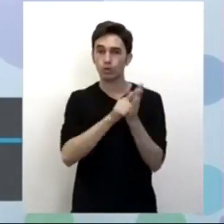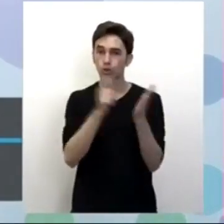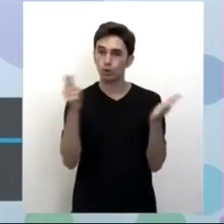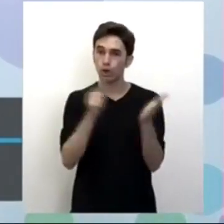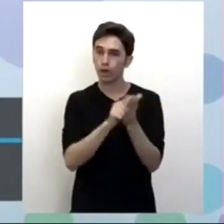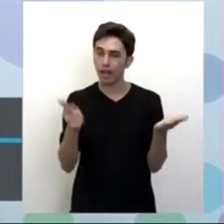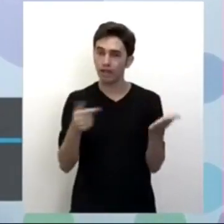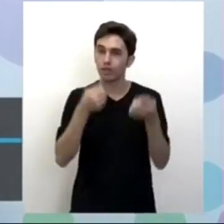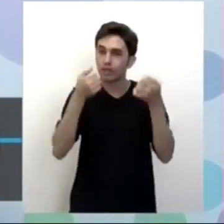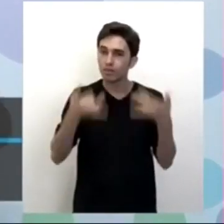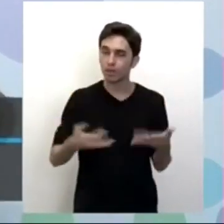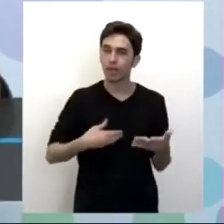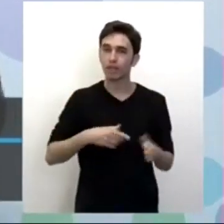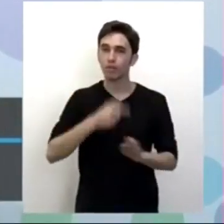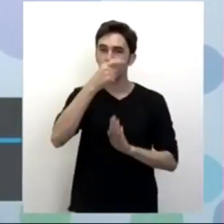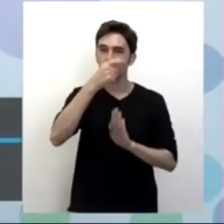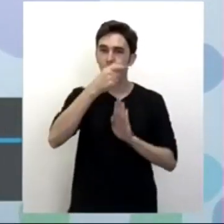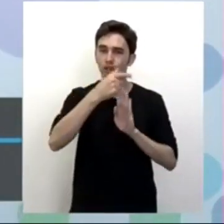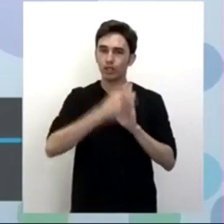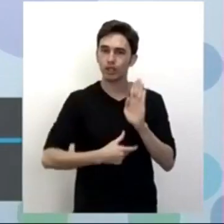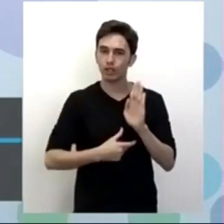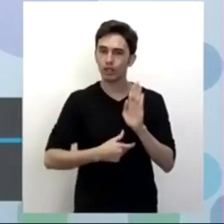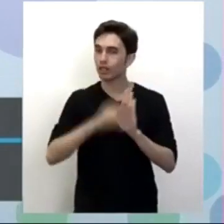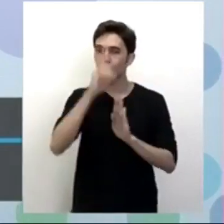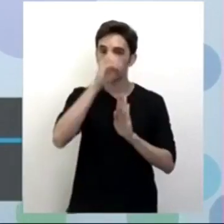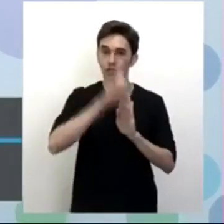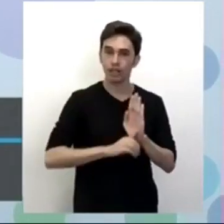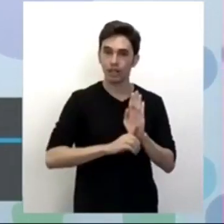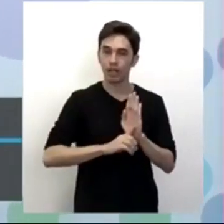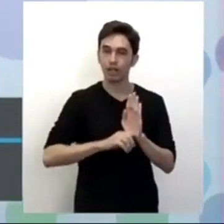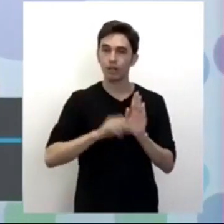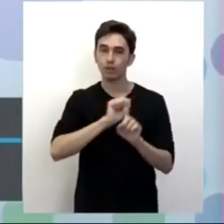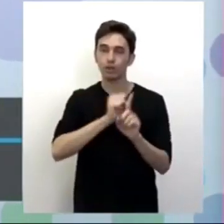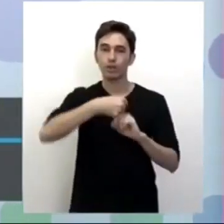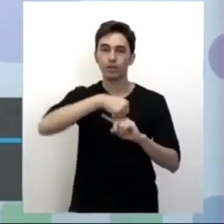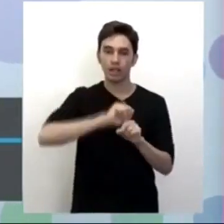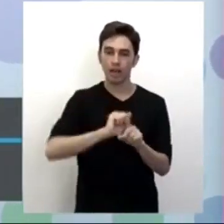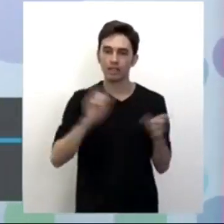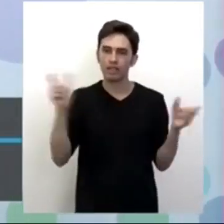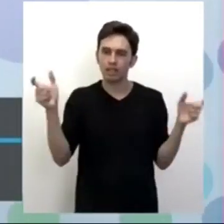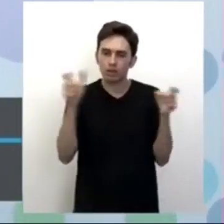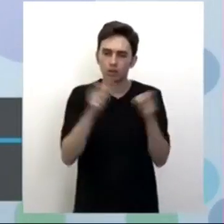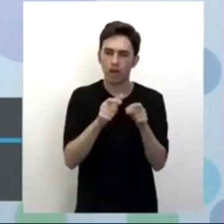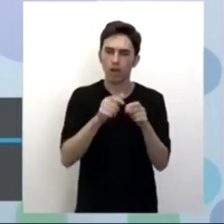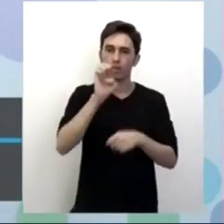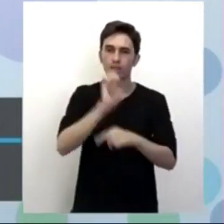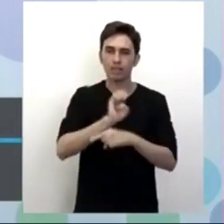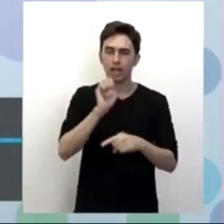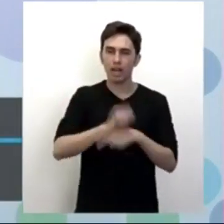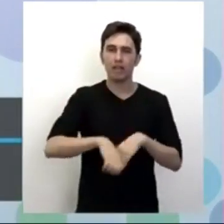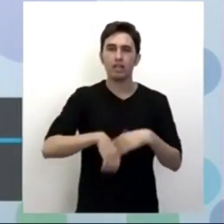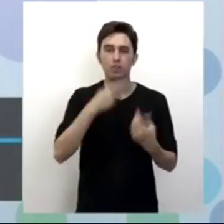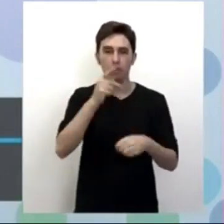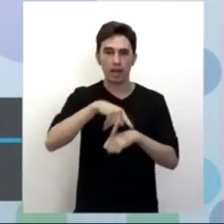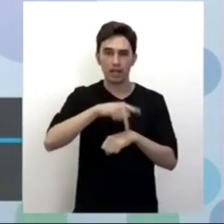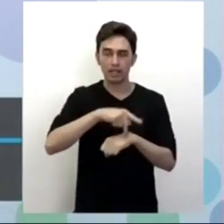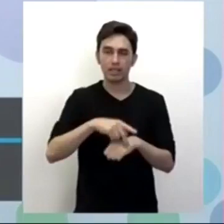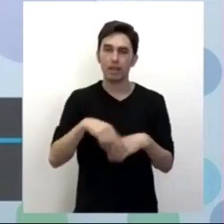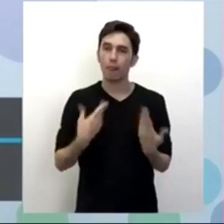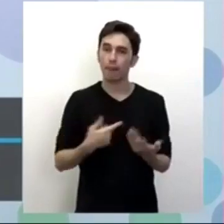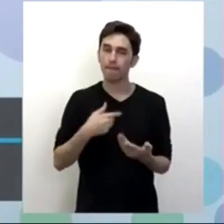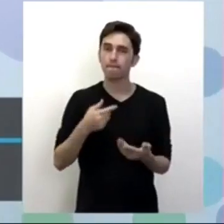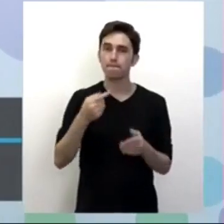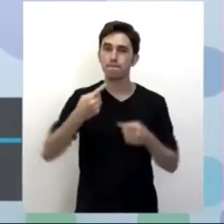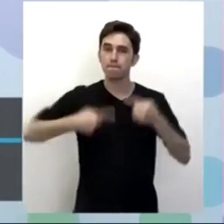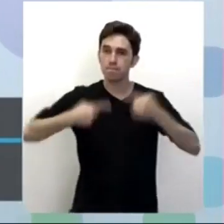direitos sociais, enxugar o Estado, políticas liberais e neoliberais. Dá para a gente fazer uma reflexão